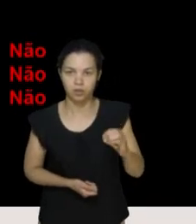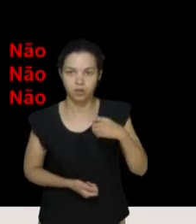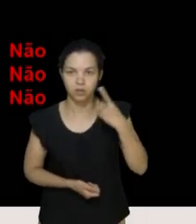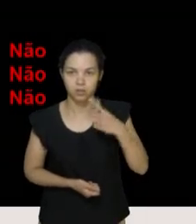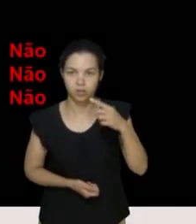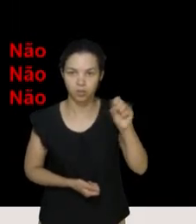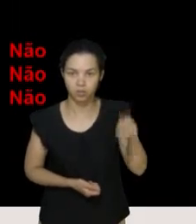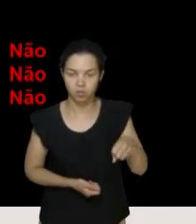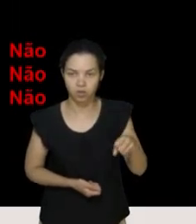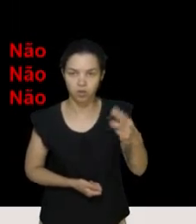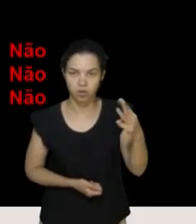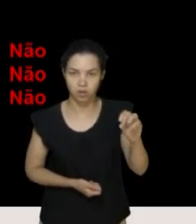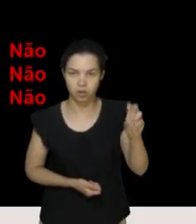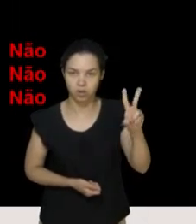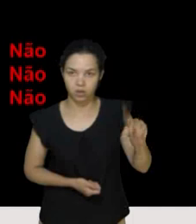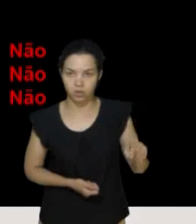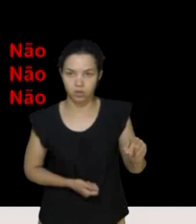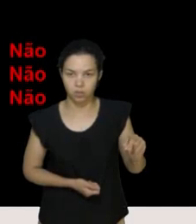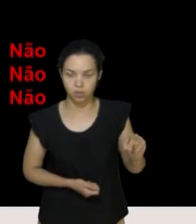30 não.